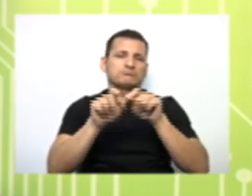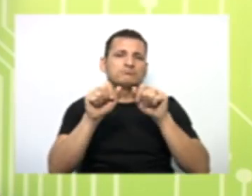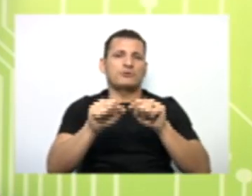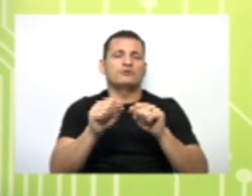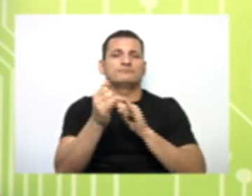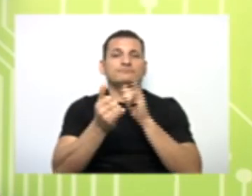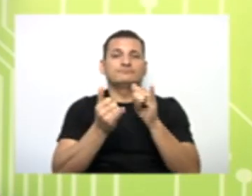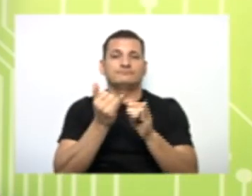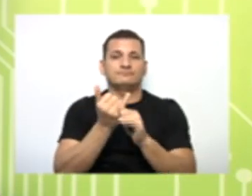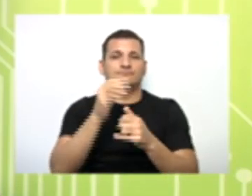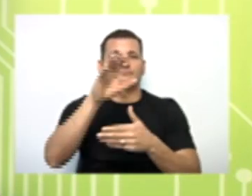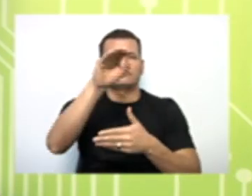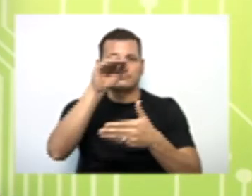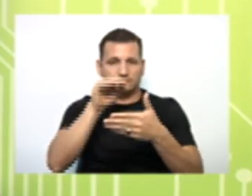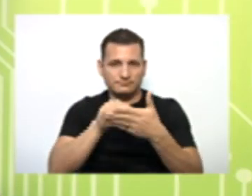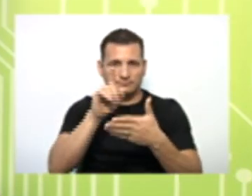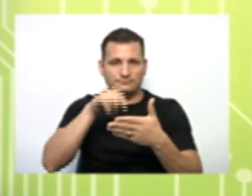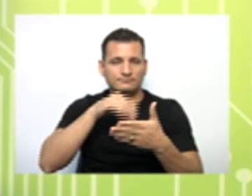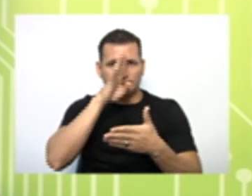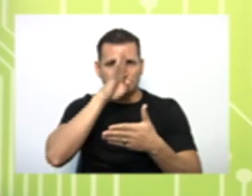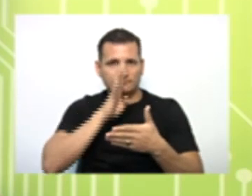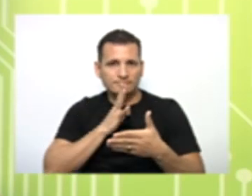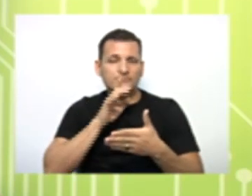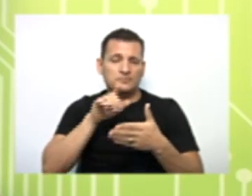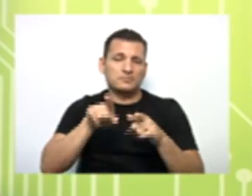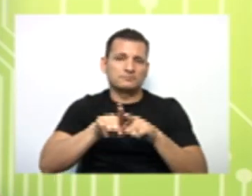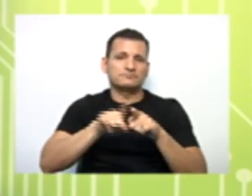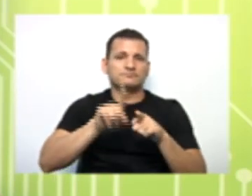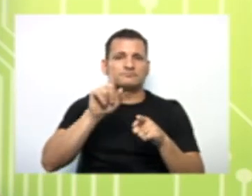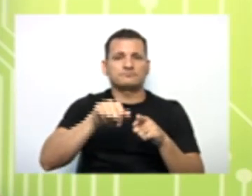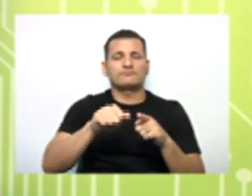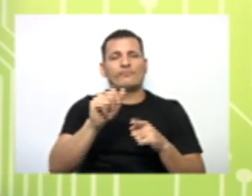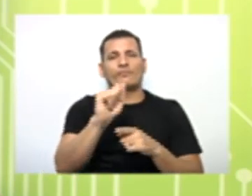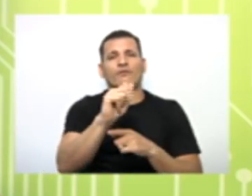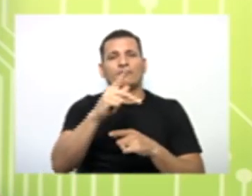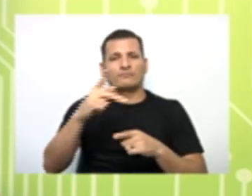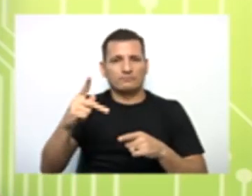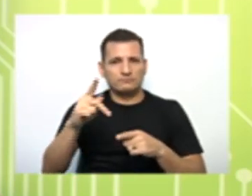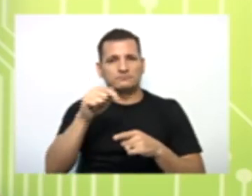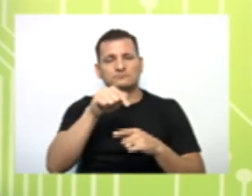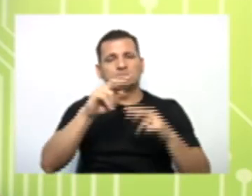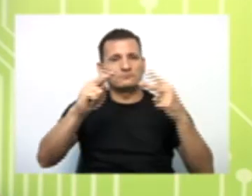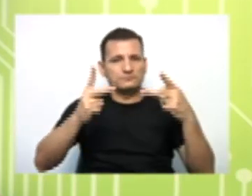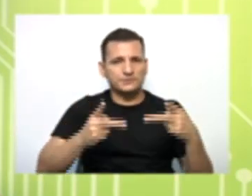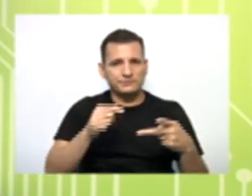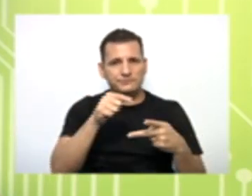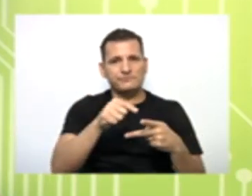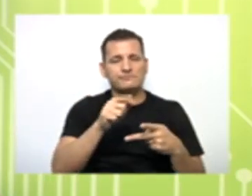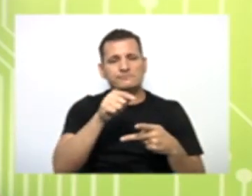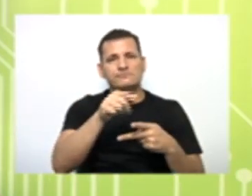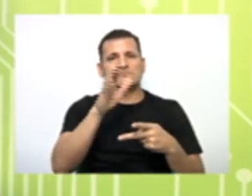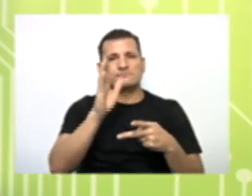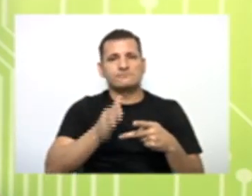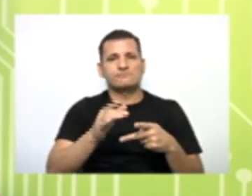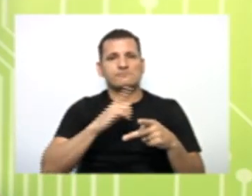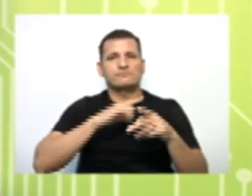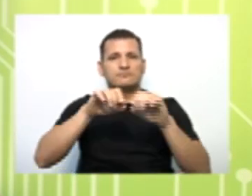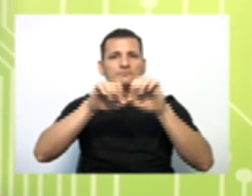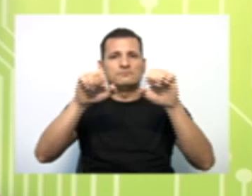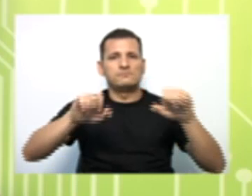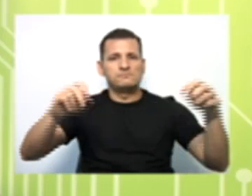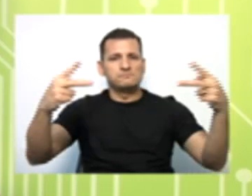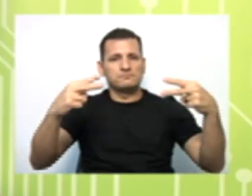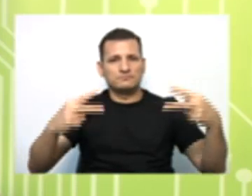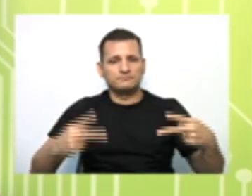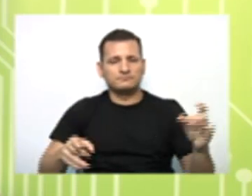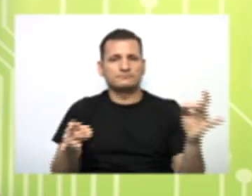é gratuito. Também é um aplicativo, um editor de texto em HTML. Ele já vem com a estrutura básica,